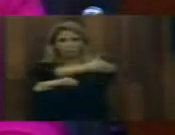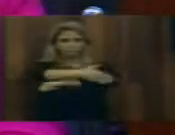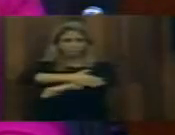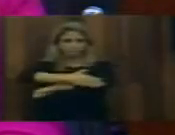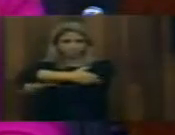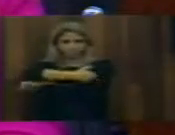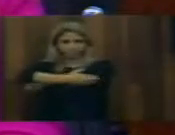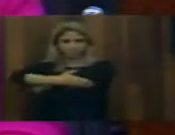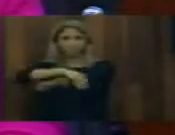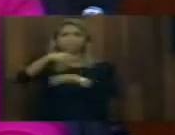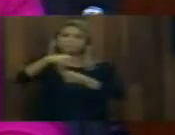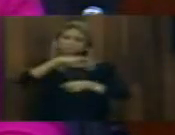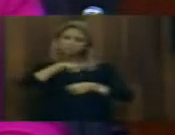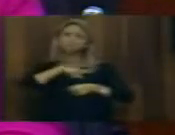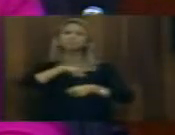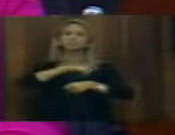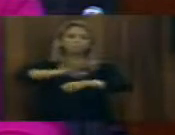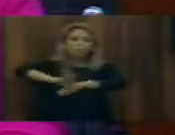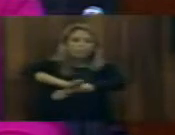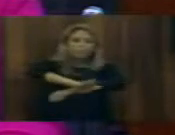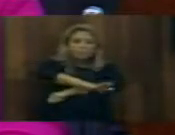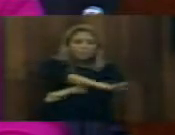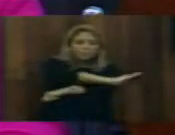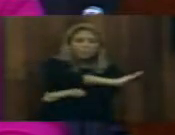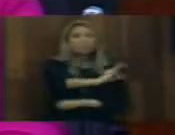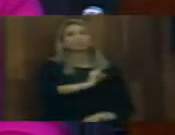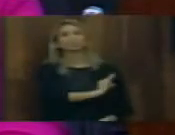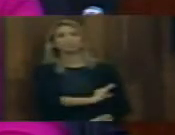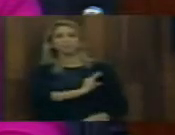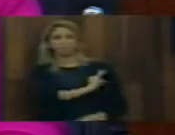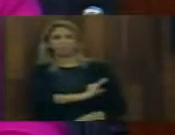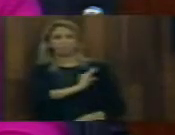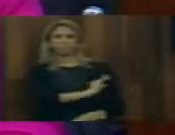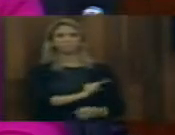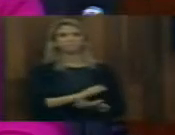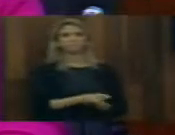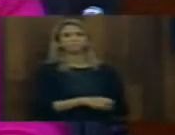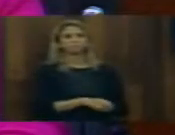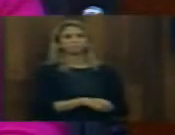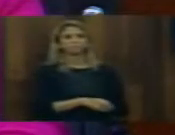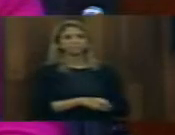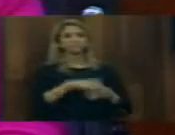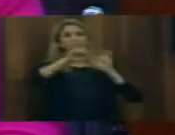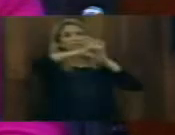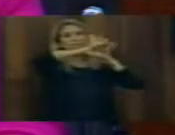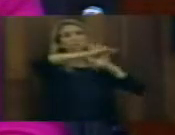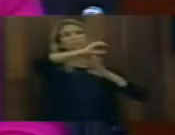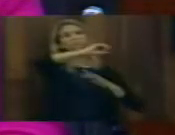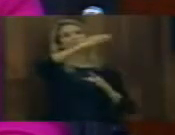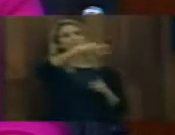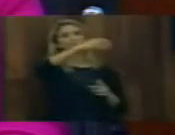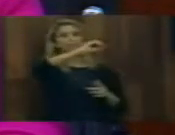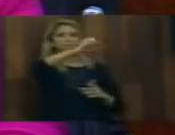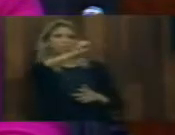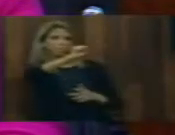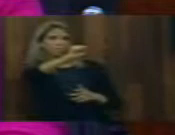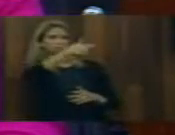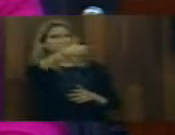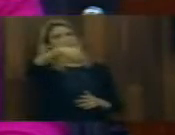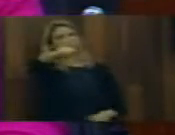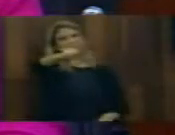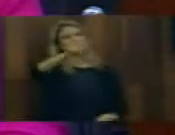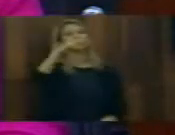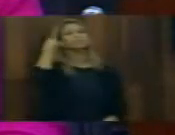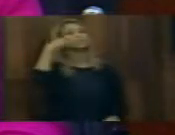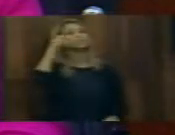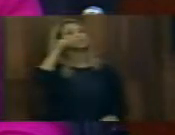Berlis Cardoso, no bairro Namar, Tamoio, segundo distrito de Cabo Frio. Indicação 0408-2019,